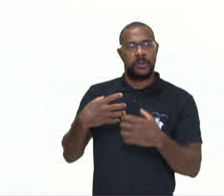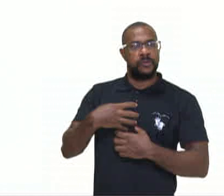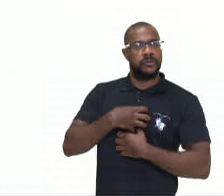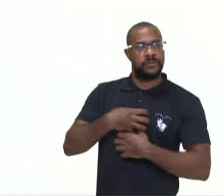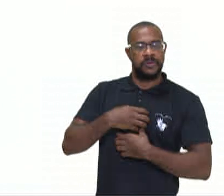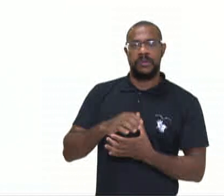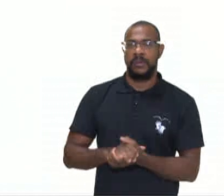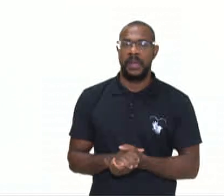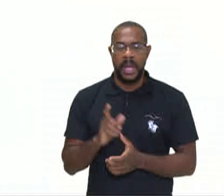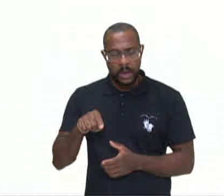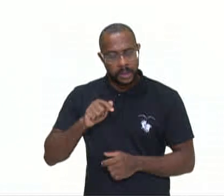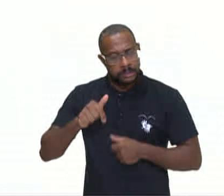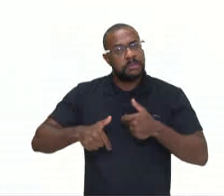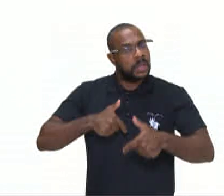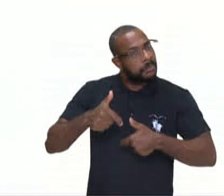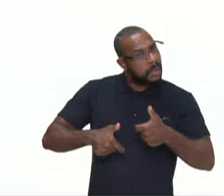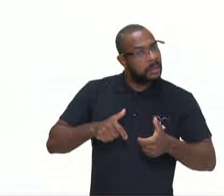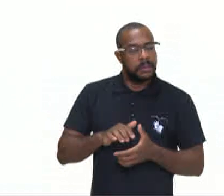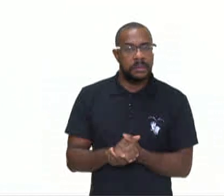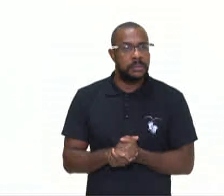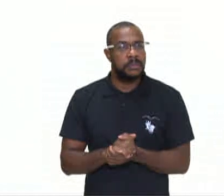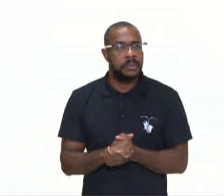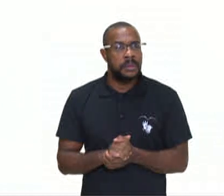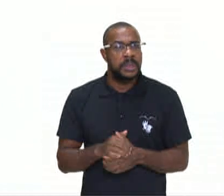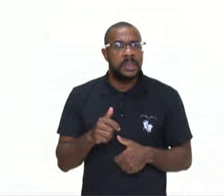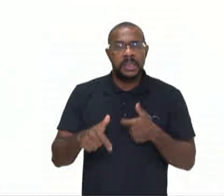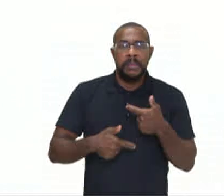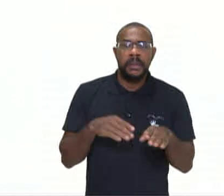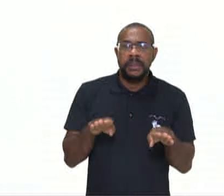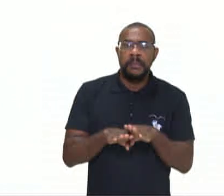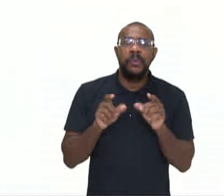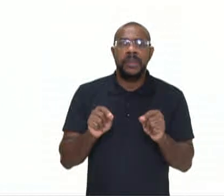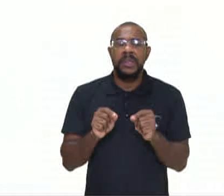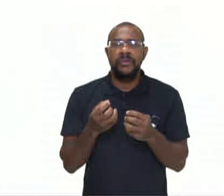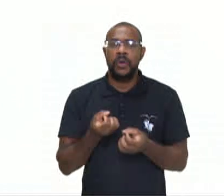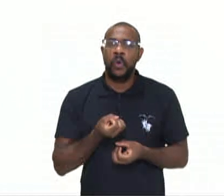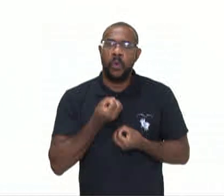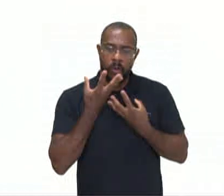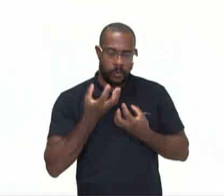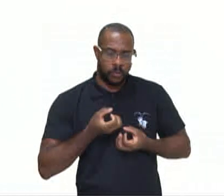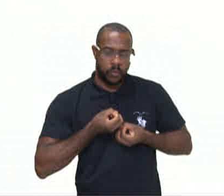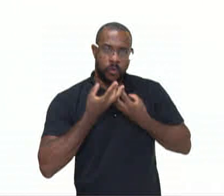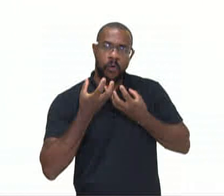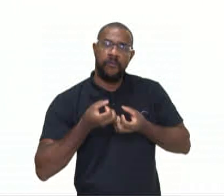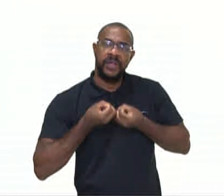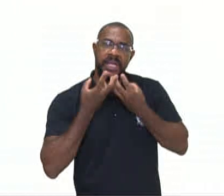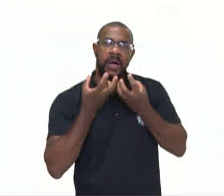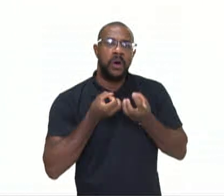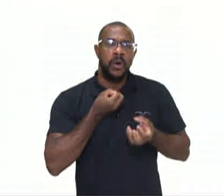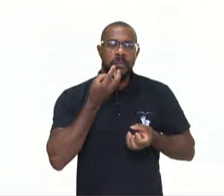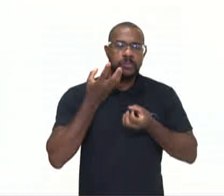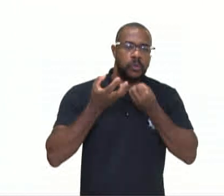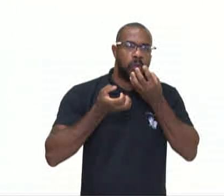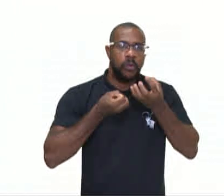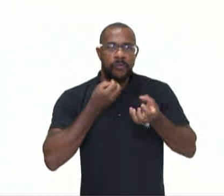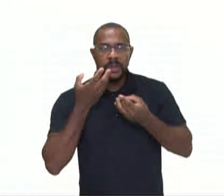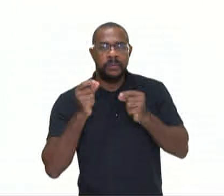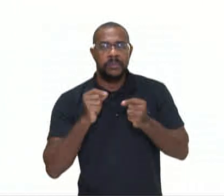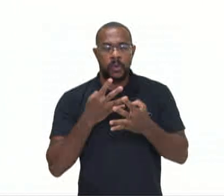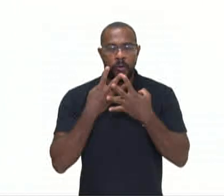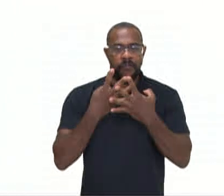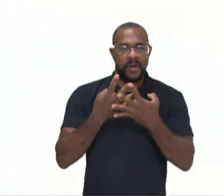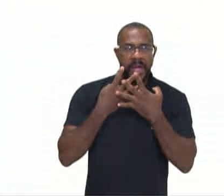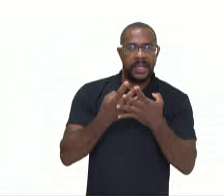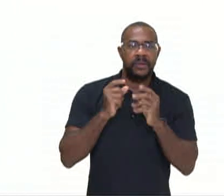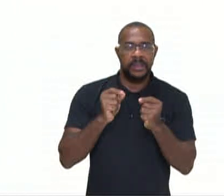de trabalho, mas trabalho também de confissão. Então, o poeta confessa nesse poema que ele acredita,